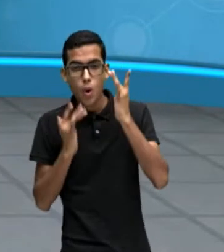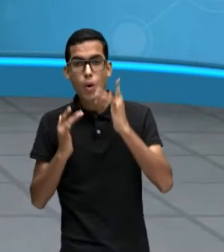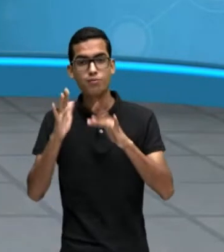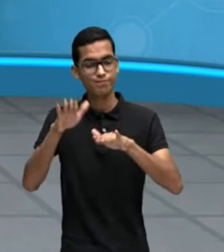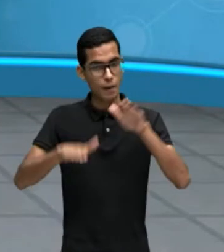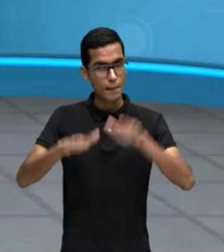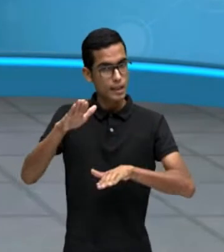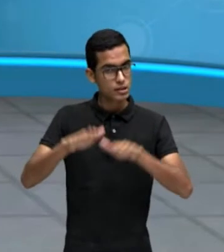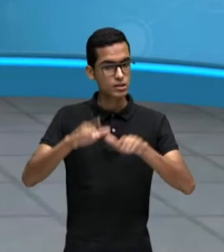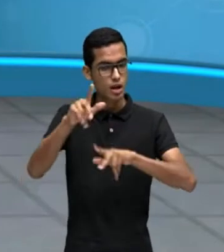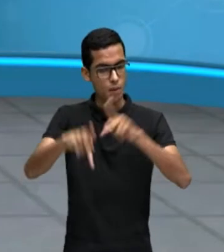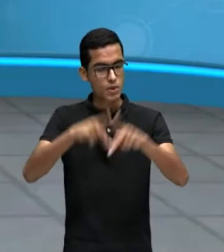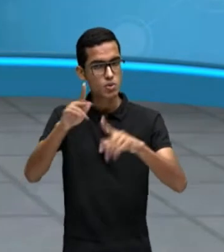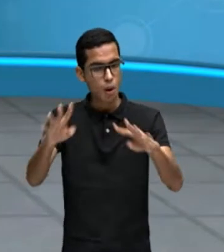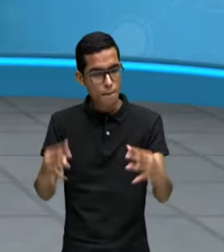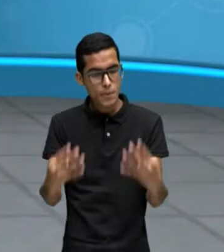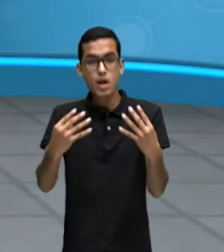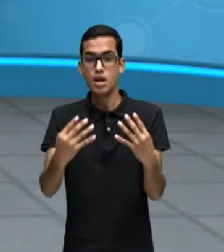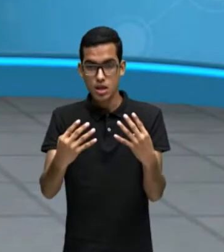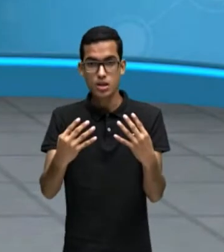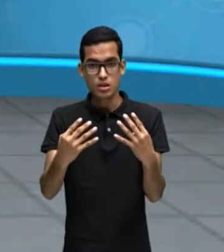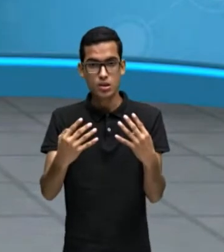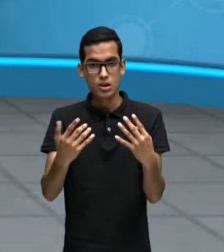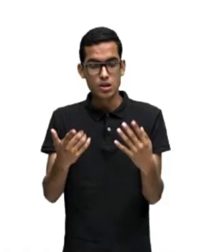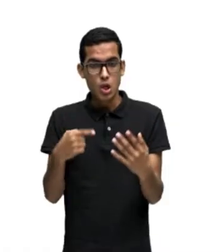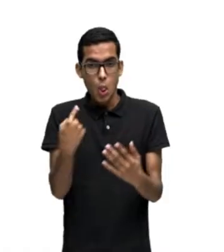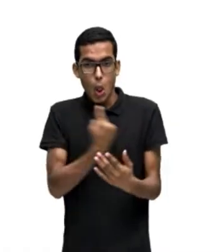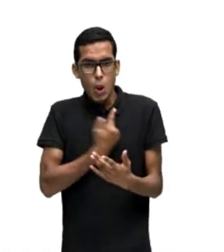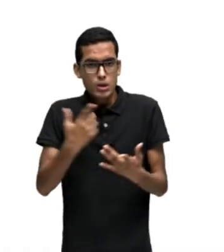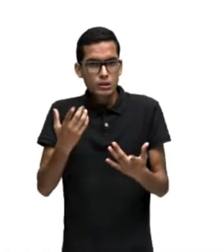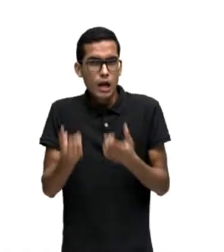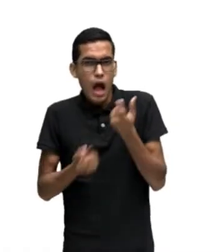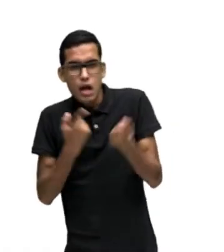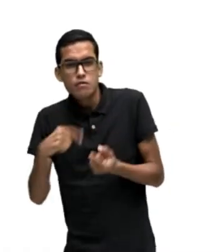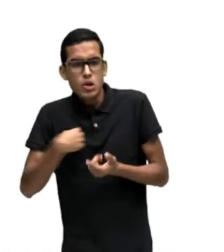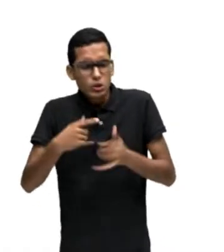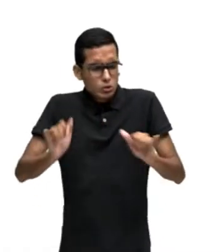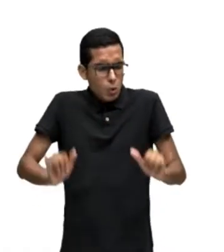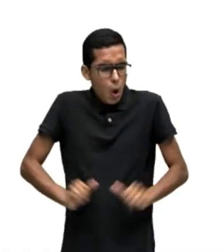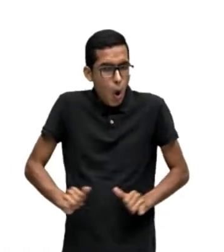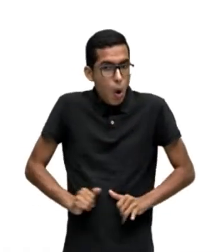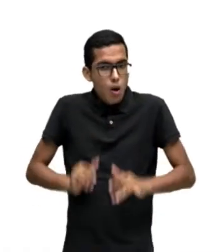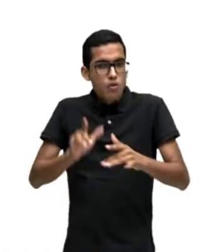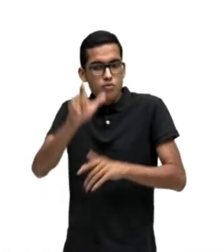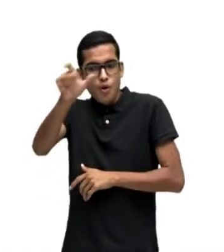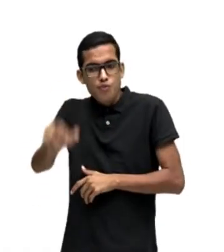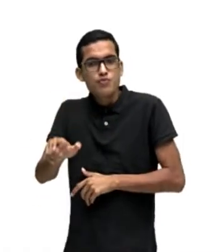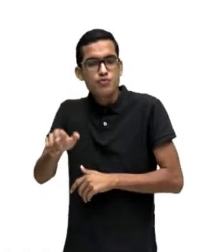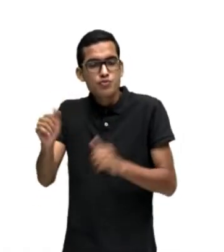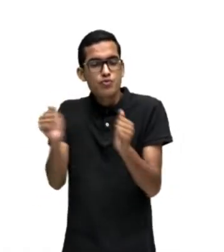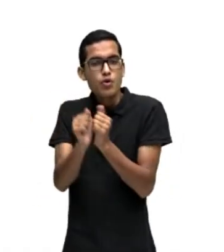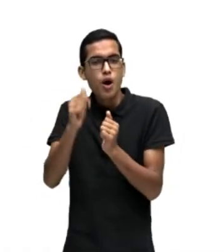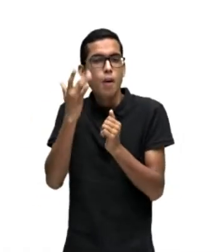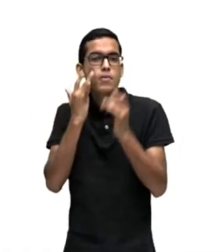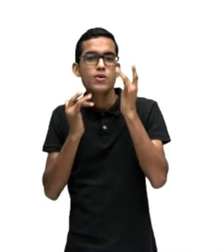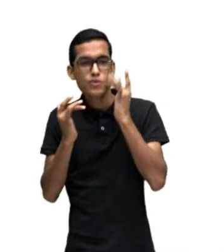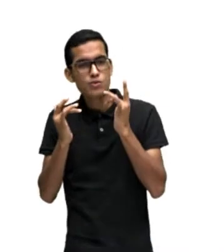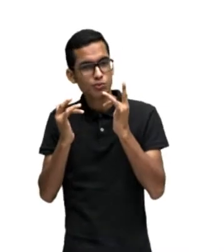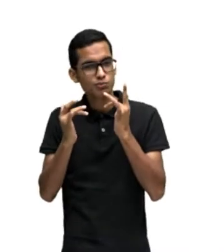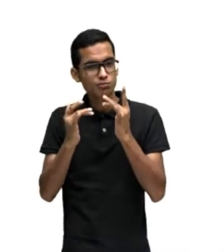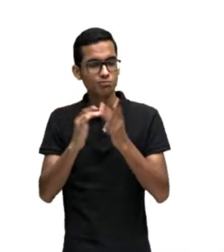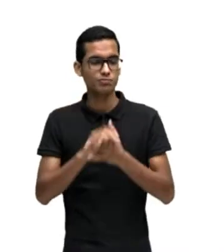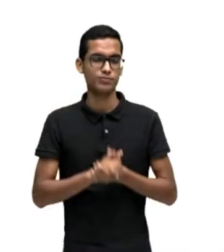até sofrer junto com aquele personagem. E a mímica? É uma peça de teatro em que os atores representam apenas